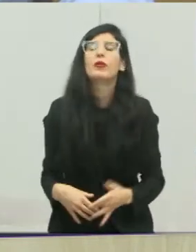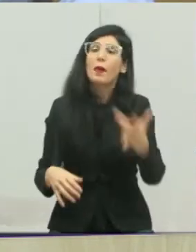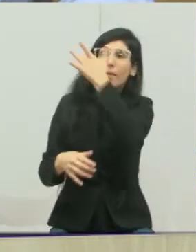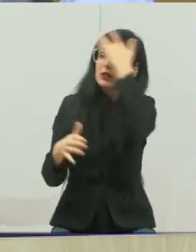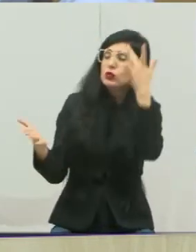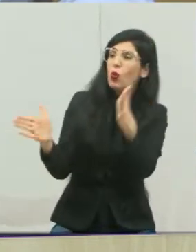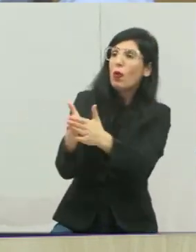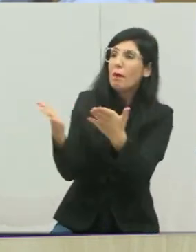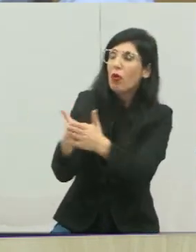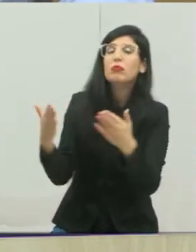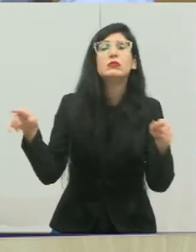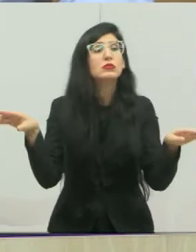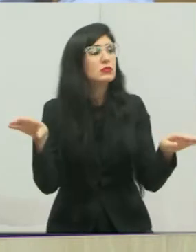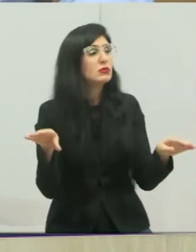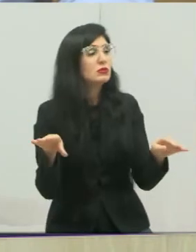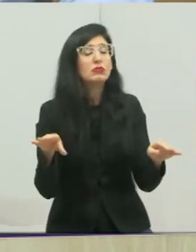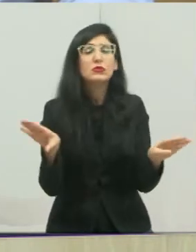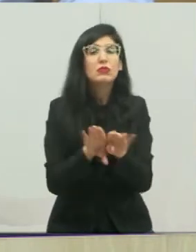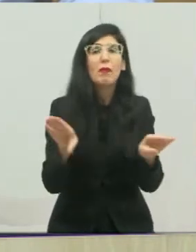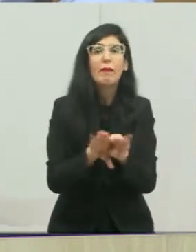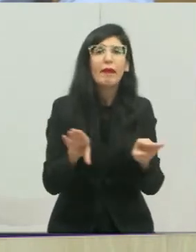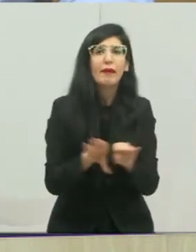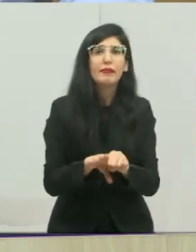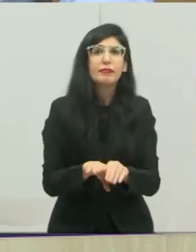descrever os passos e prazos de execução.